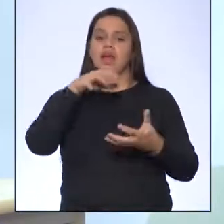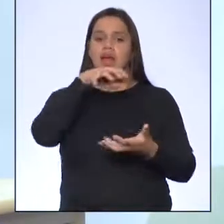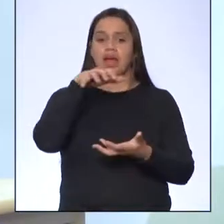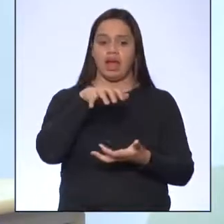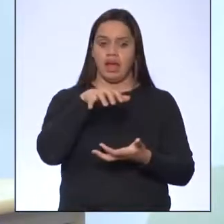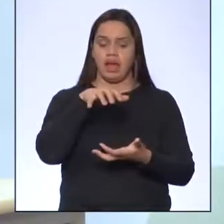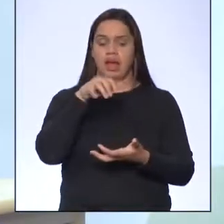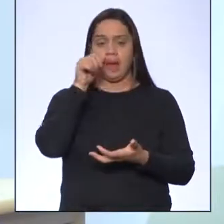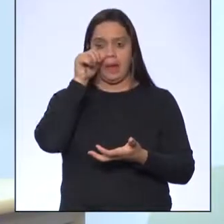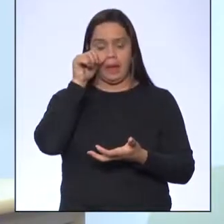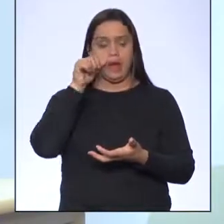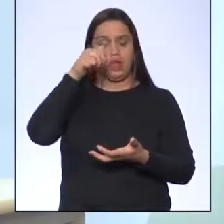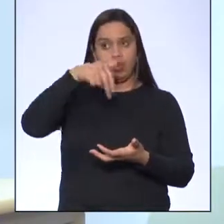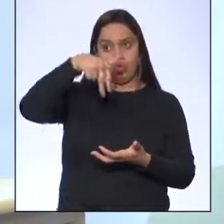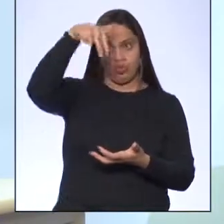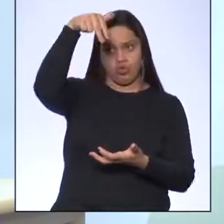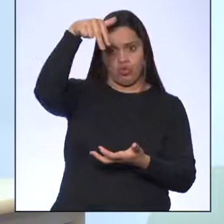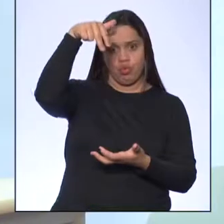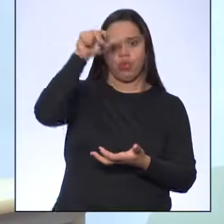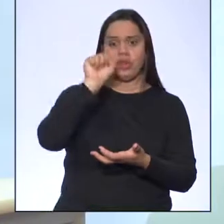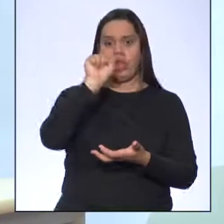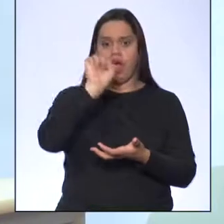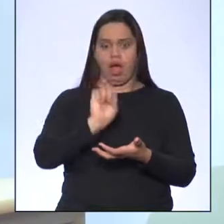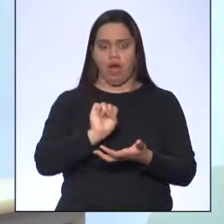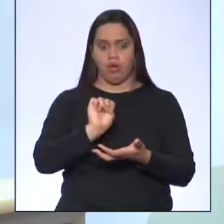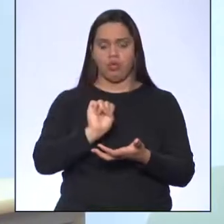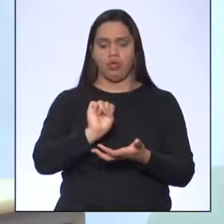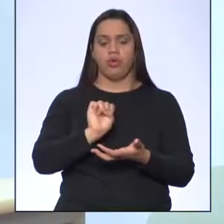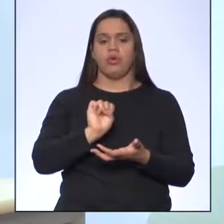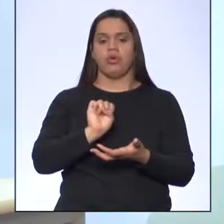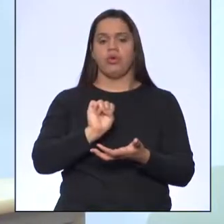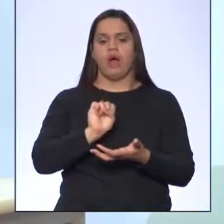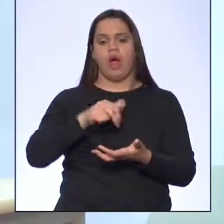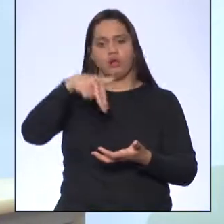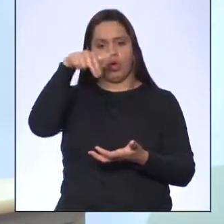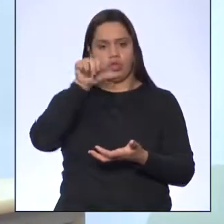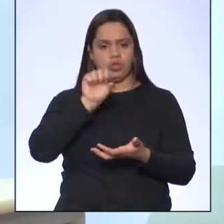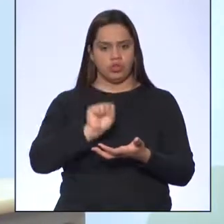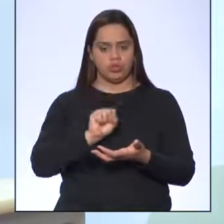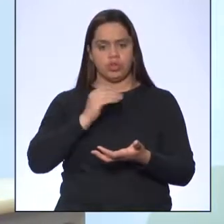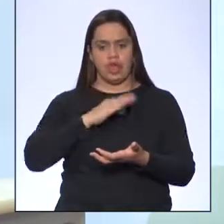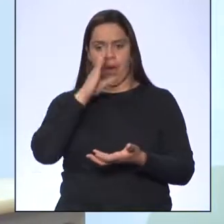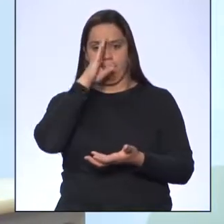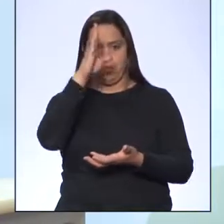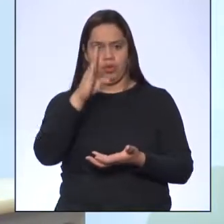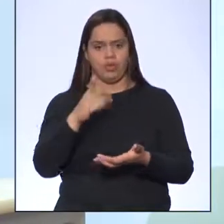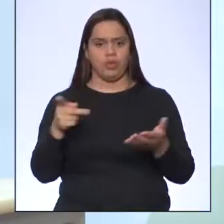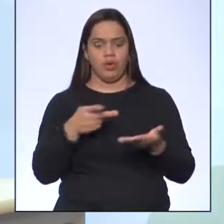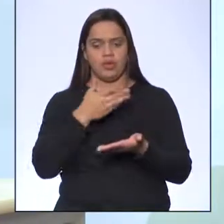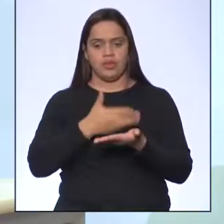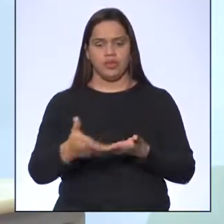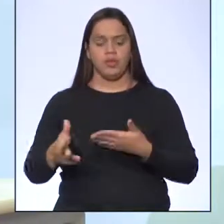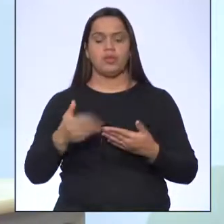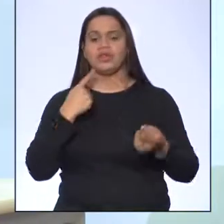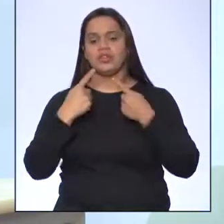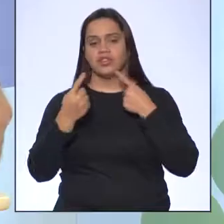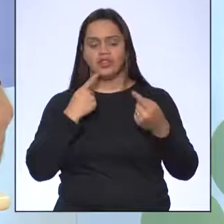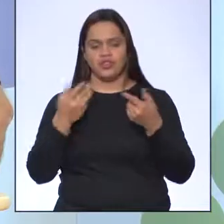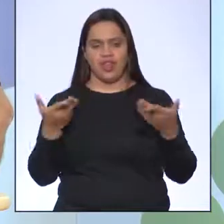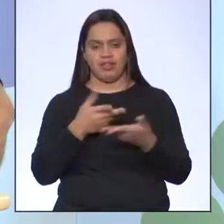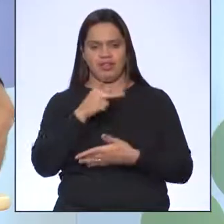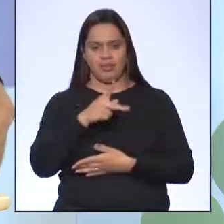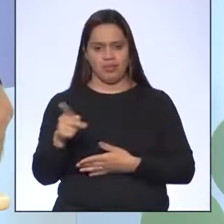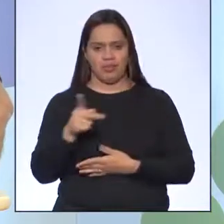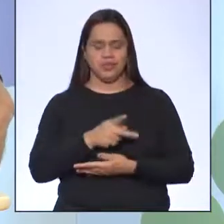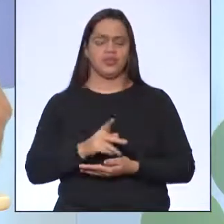África subsaariana ao sul. Então, são os nossos pontos principais nesse início de diálogo, professor.